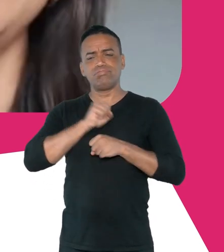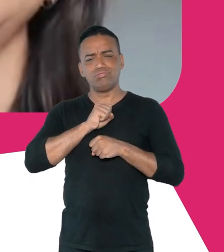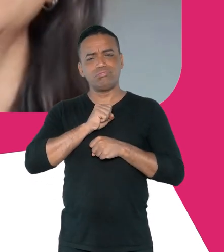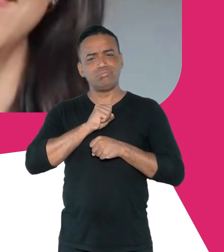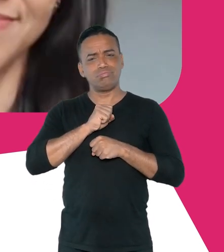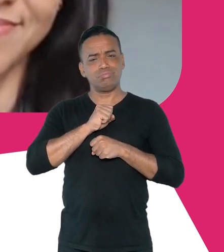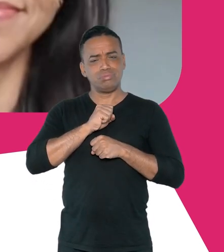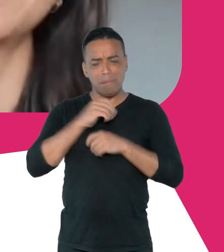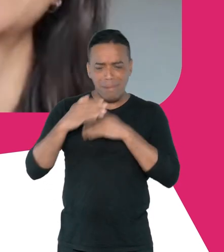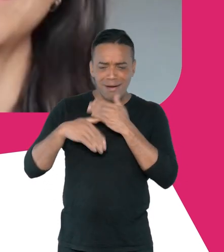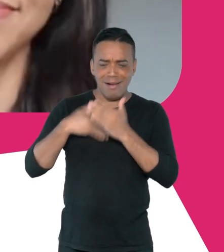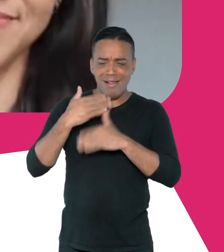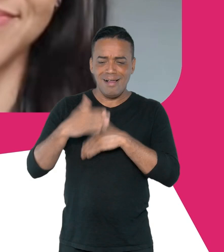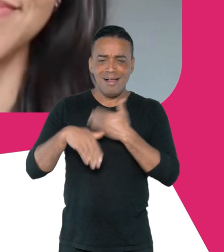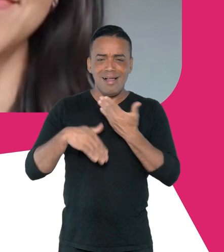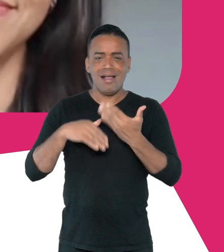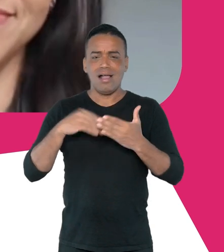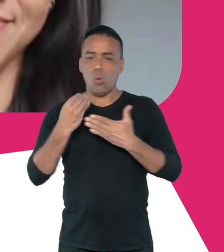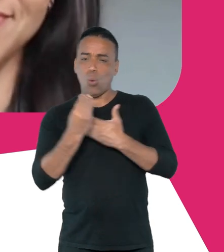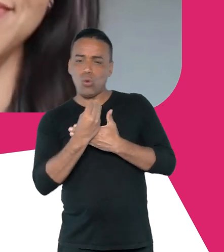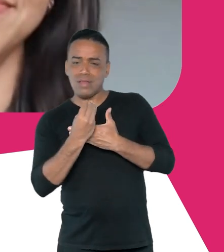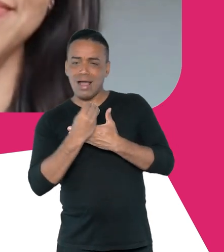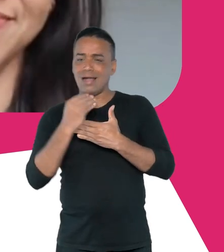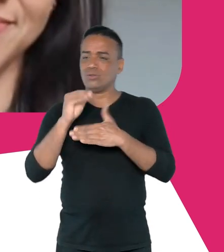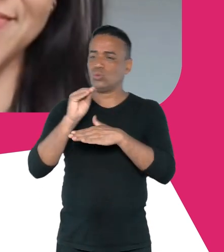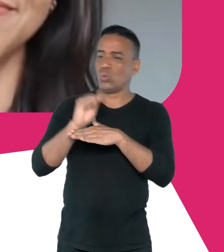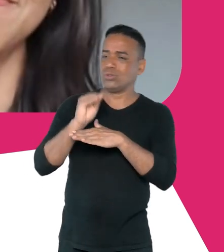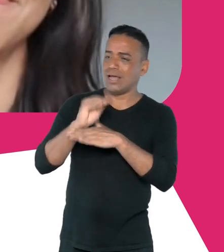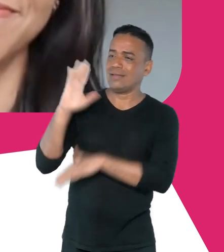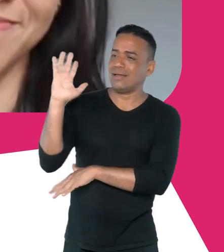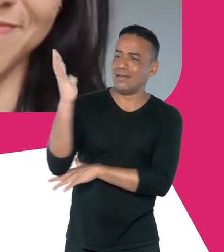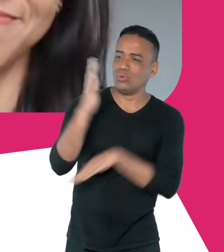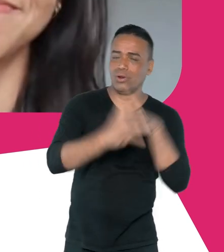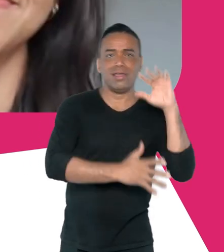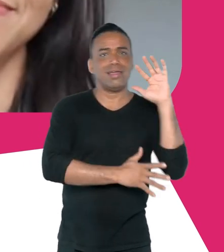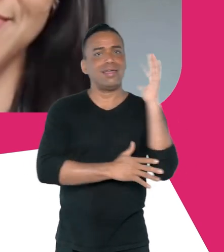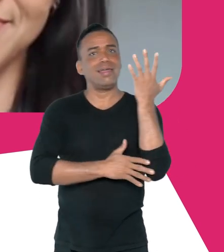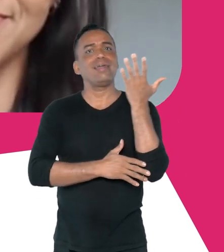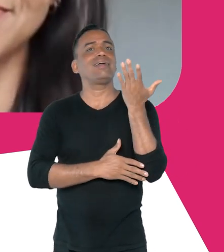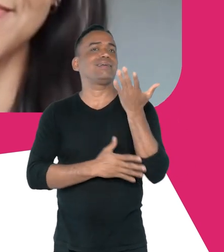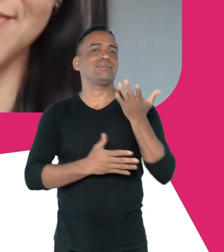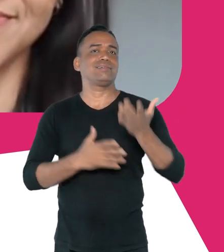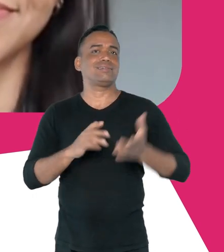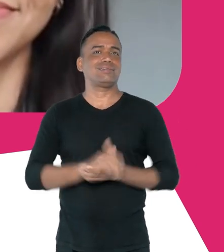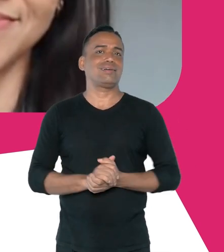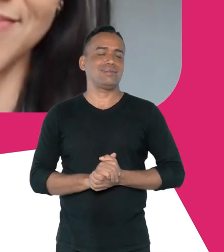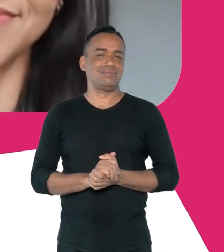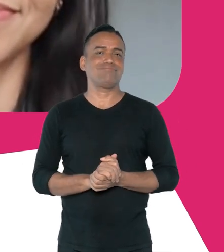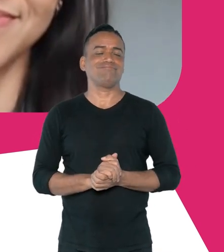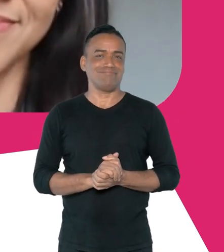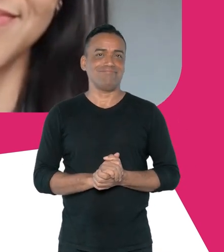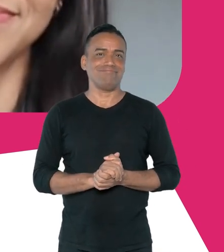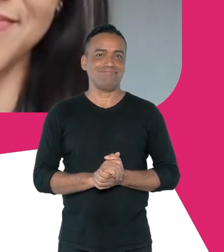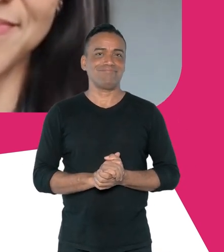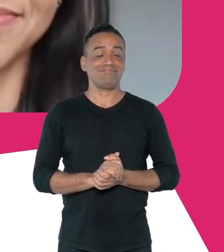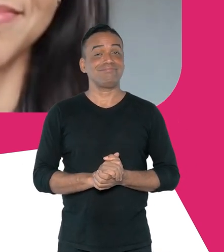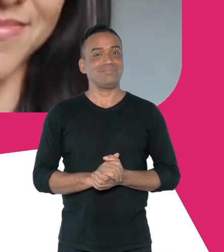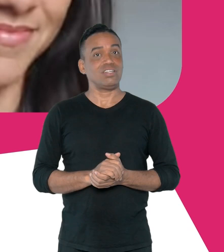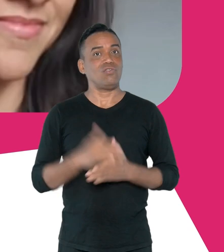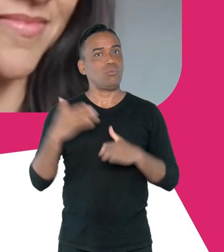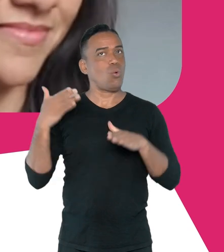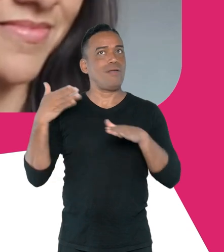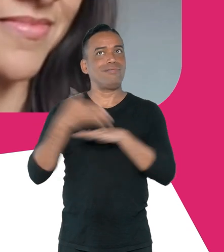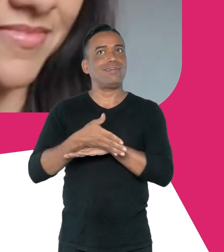sementinha, né, do autocuidado, do cuidado com a natureza, da preservação. E vamos